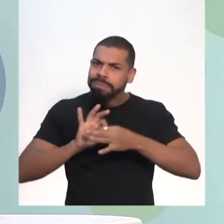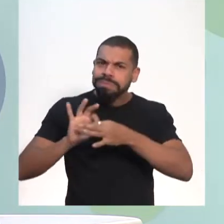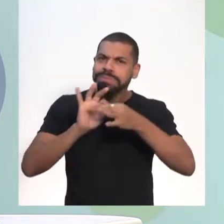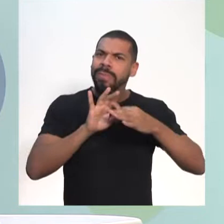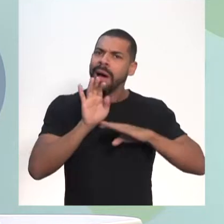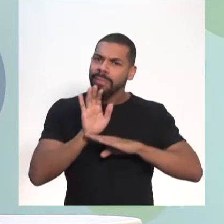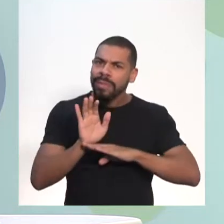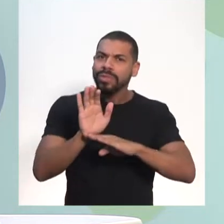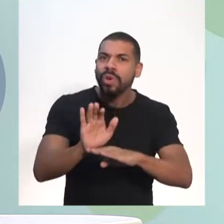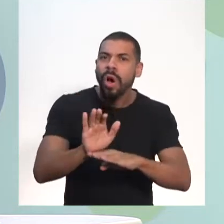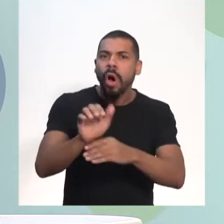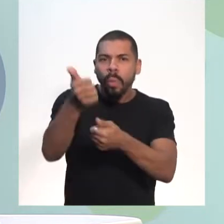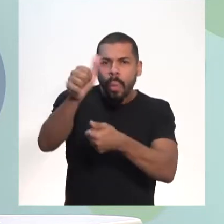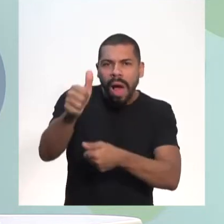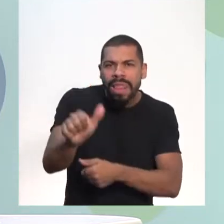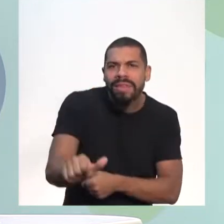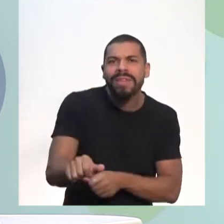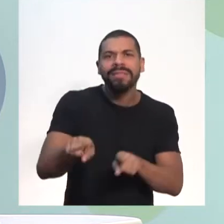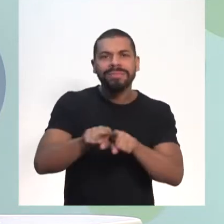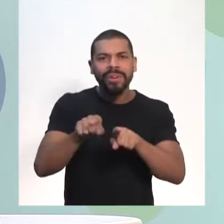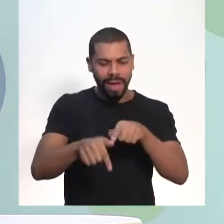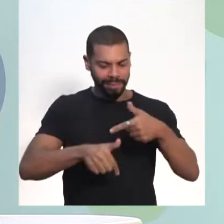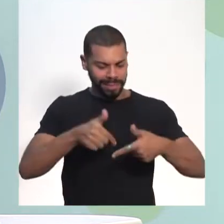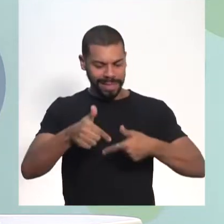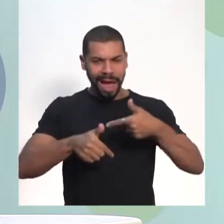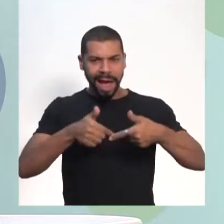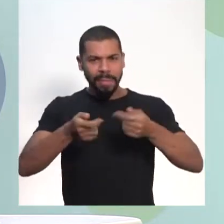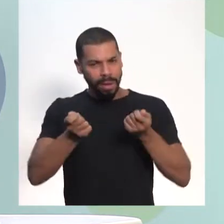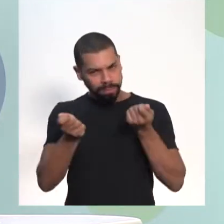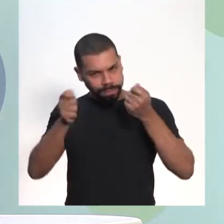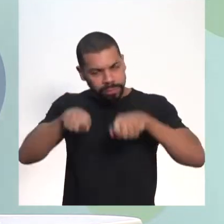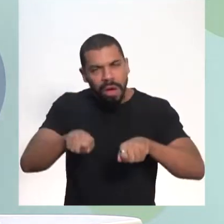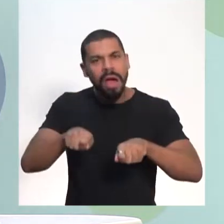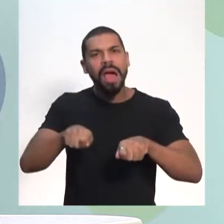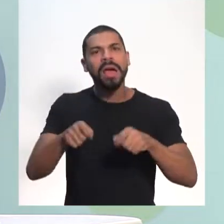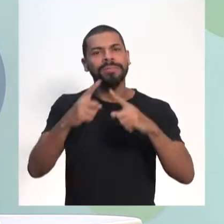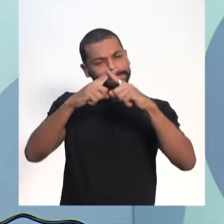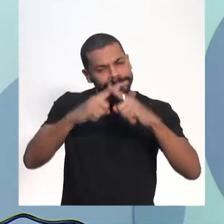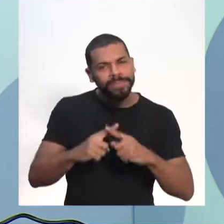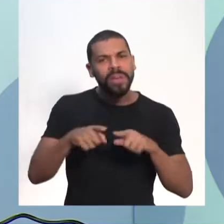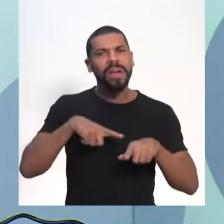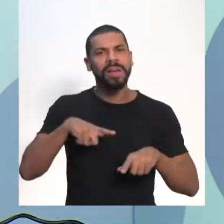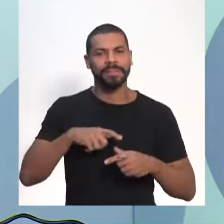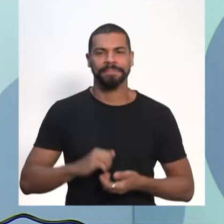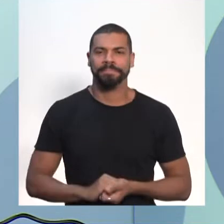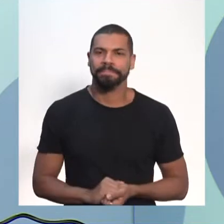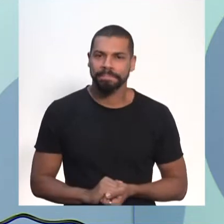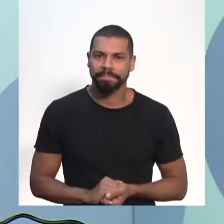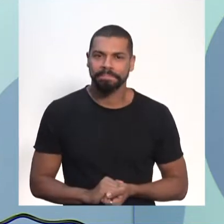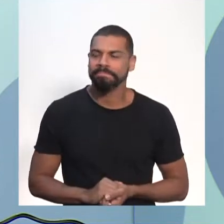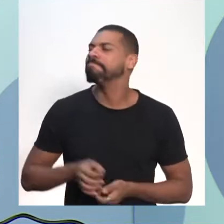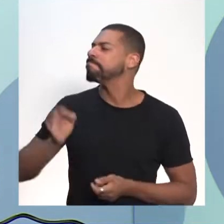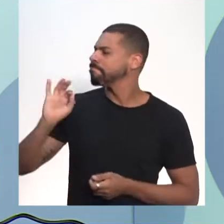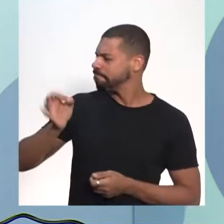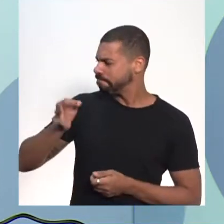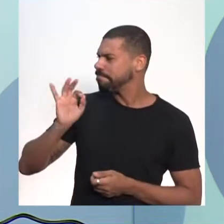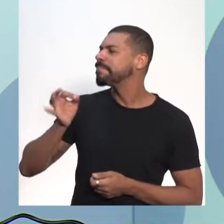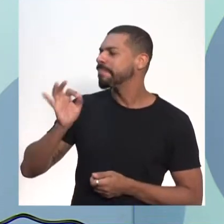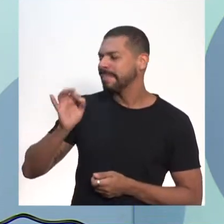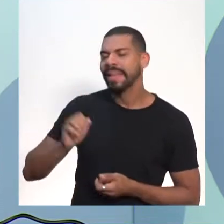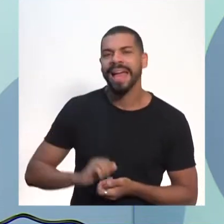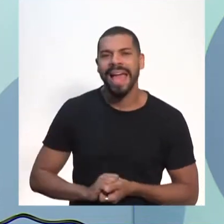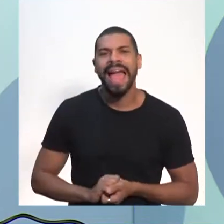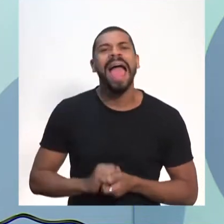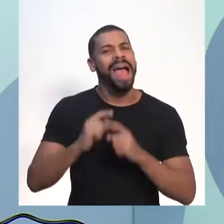para ir qualificando cada vez mais esse trabalho, enfrentando esse desafio. Com certeza, João. Acho que é